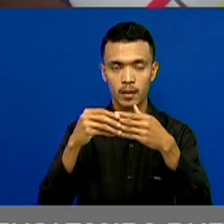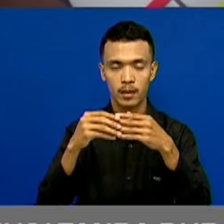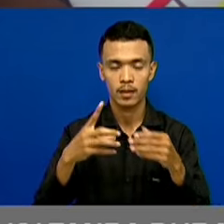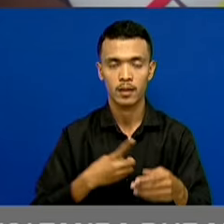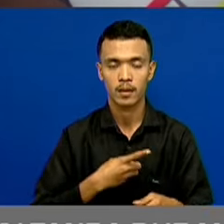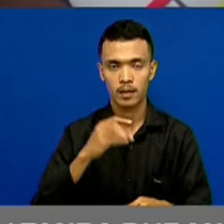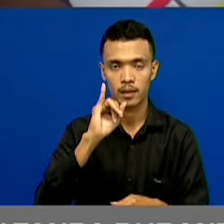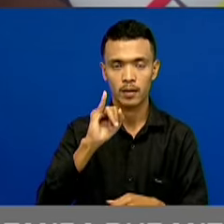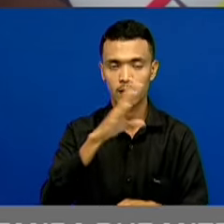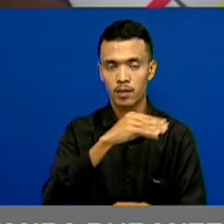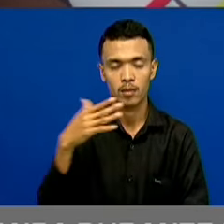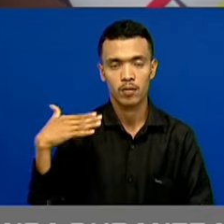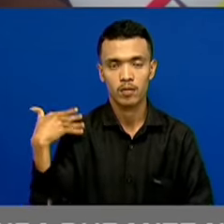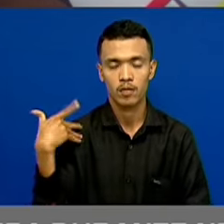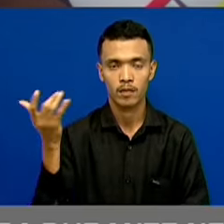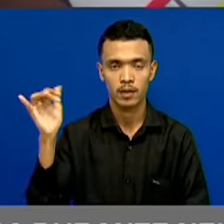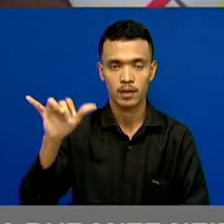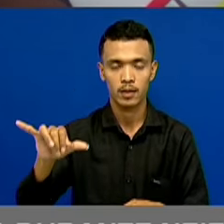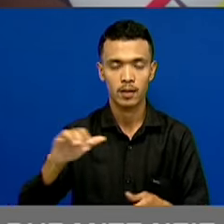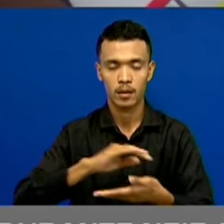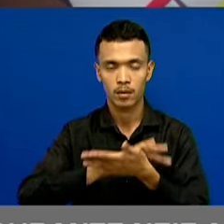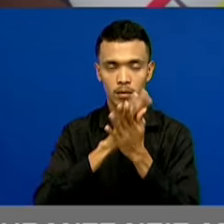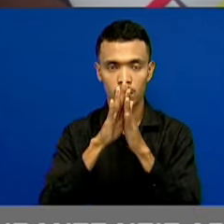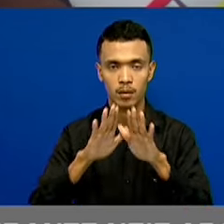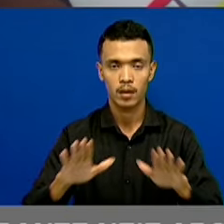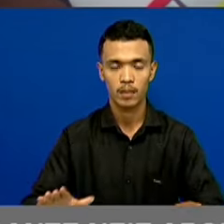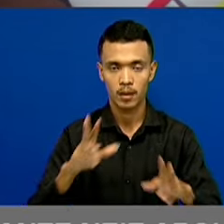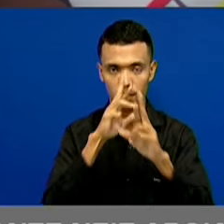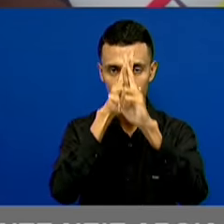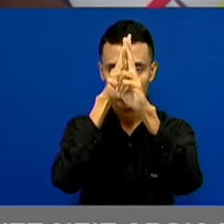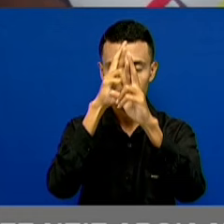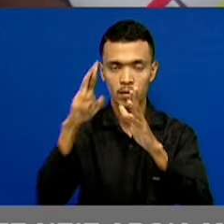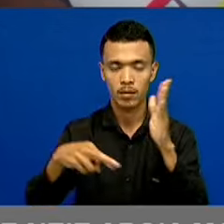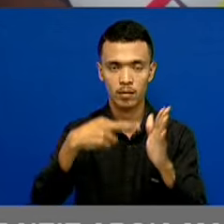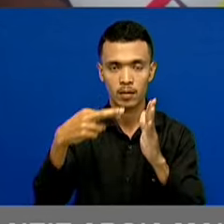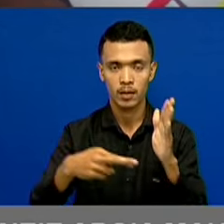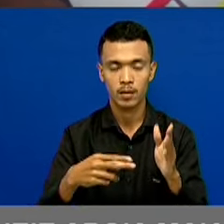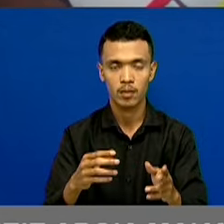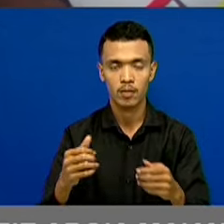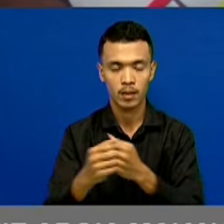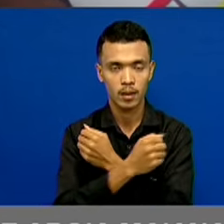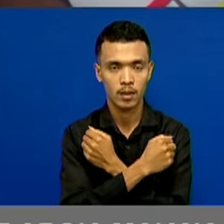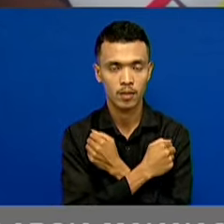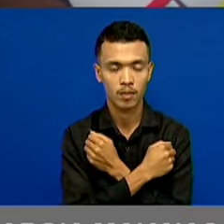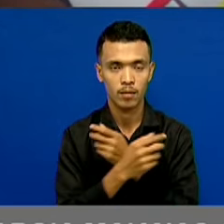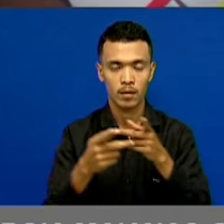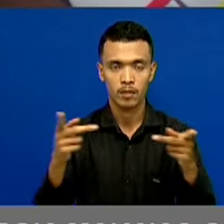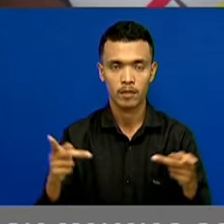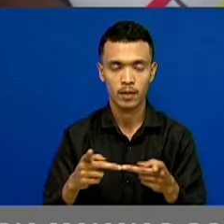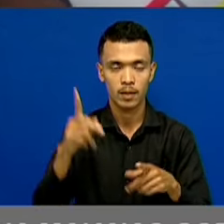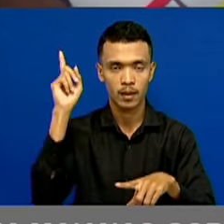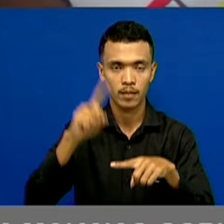Shira, atuhamete em harmonia no estabilidade, respeita a regra Shira no radome e tenia ambiente. Labele sua fuer, no